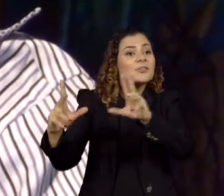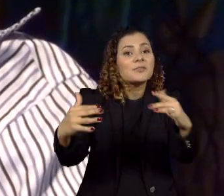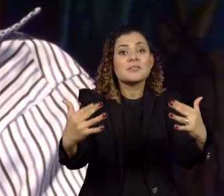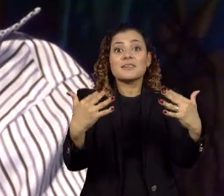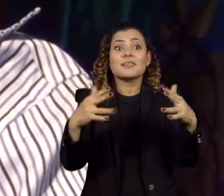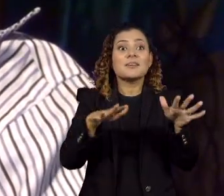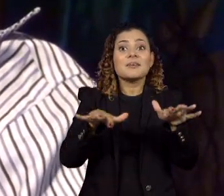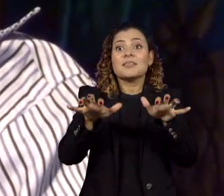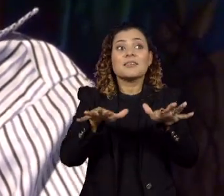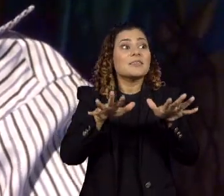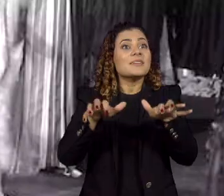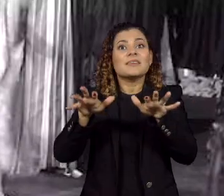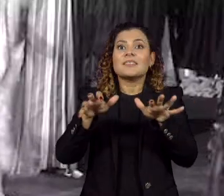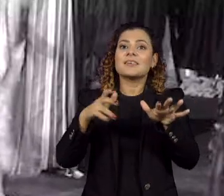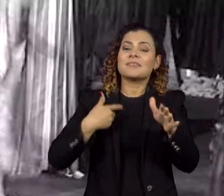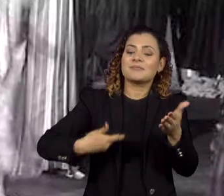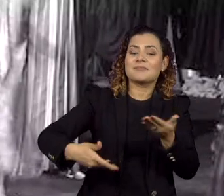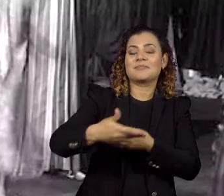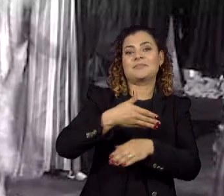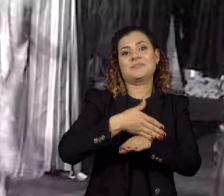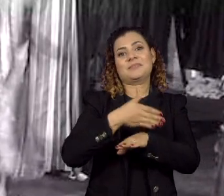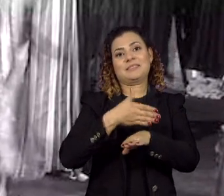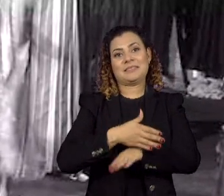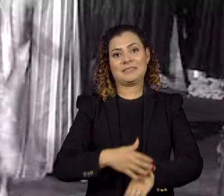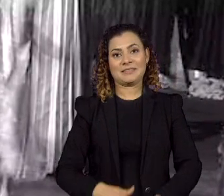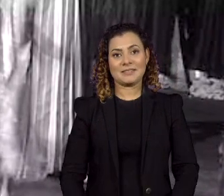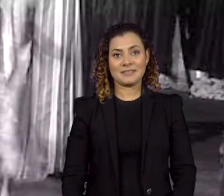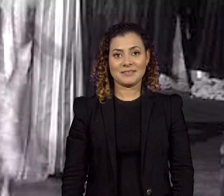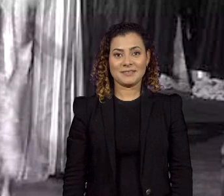do espetáculo, não é?